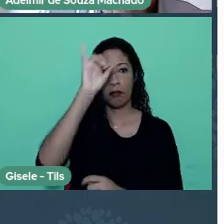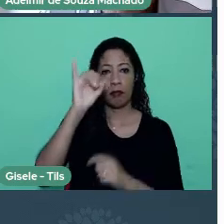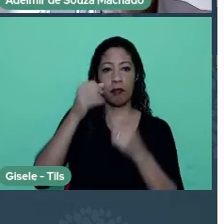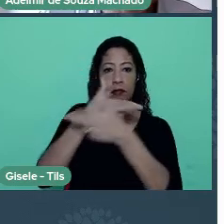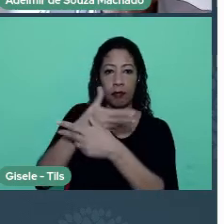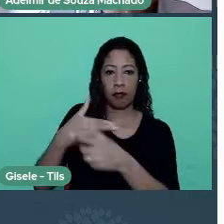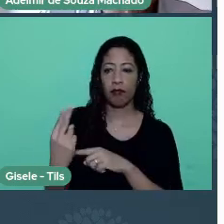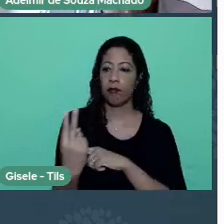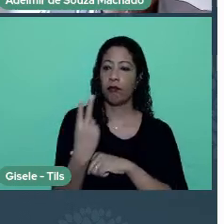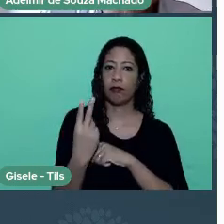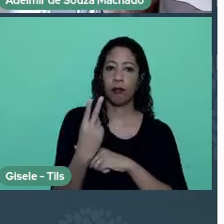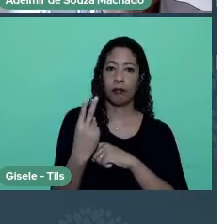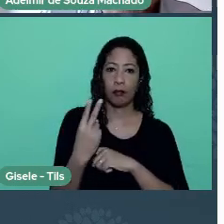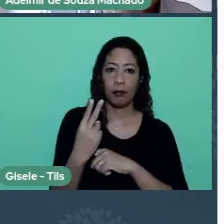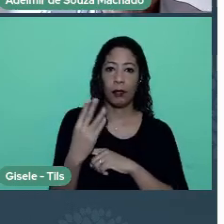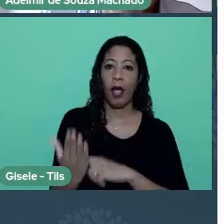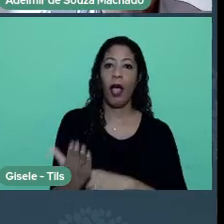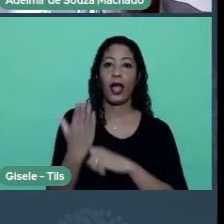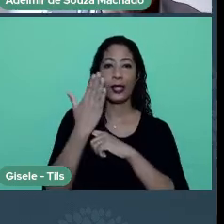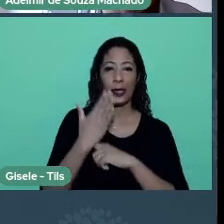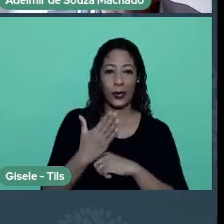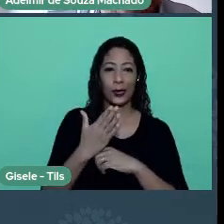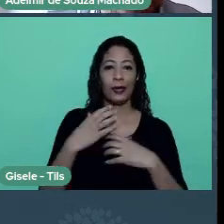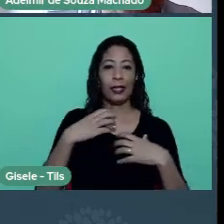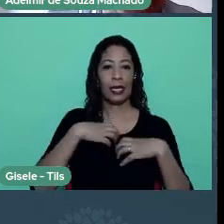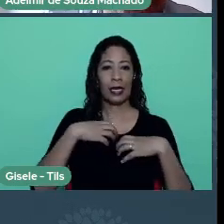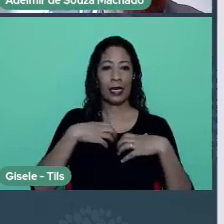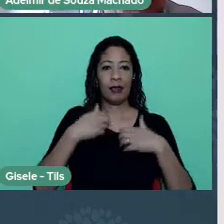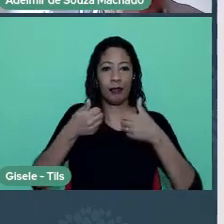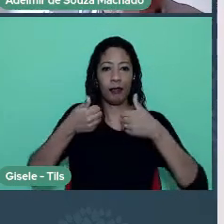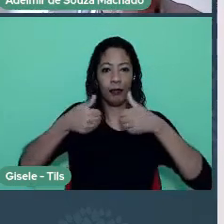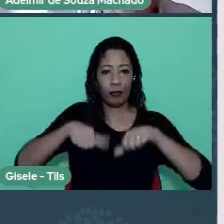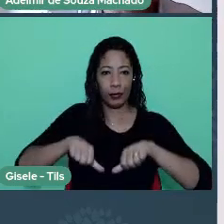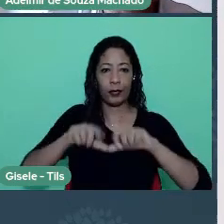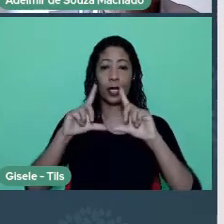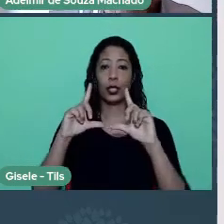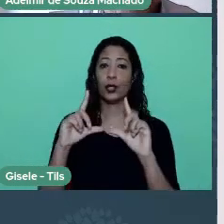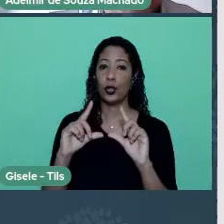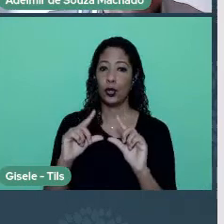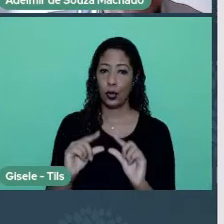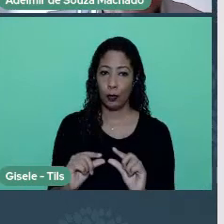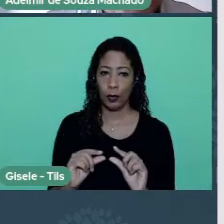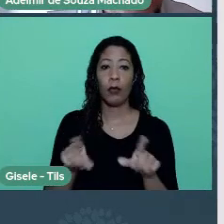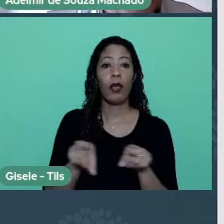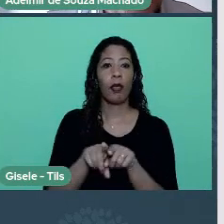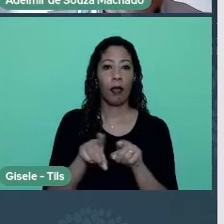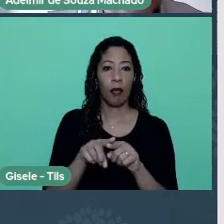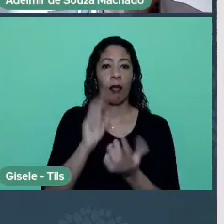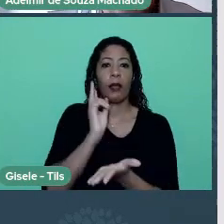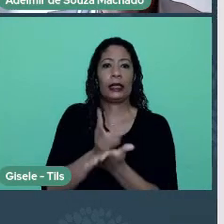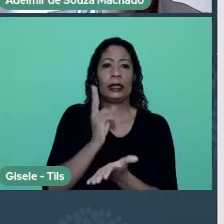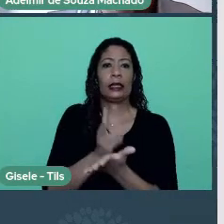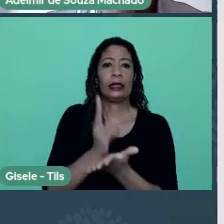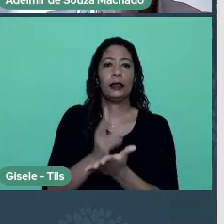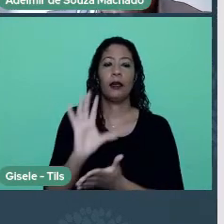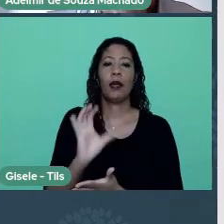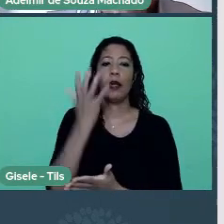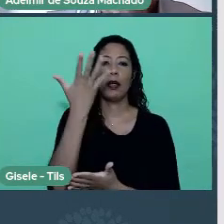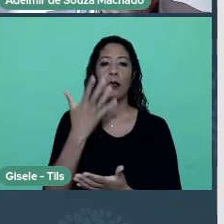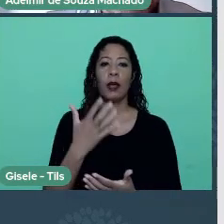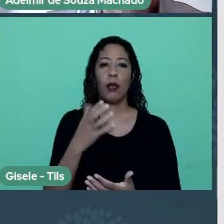inalatórias promovem o controle dos sintomas e reduzem o risco de exacerbação. Então, desta